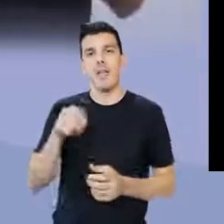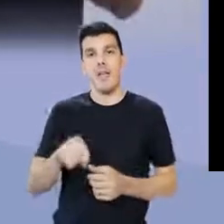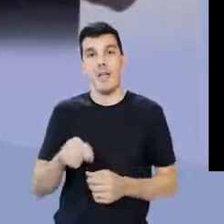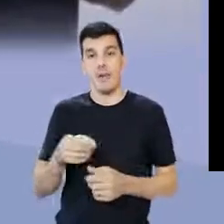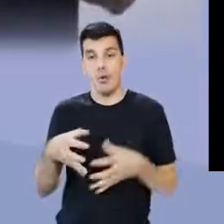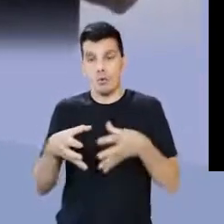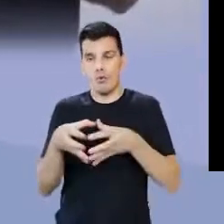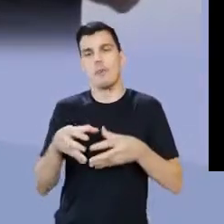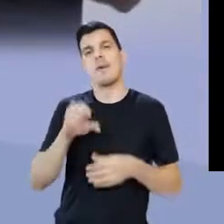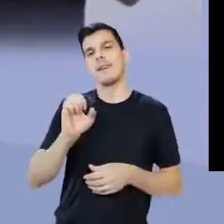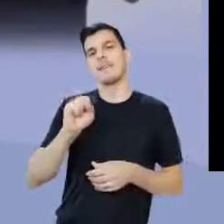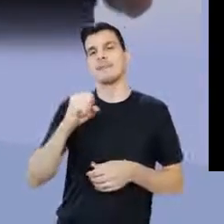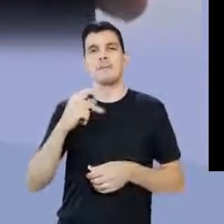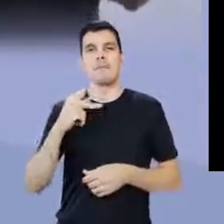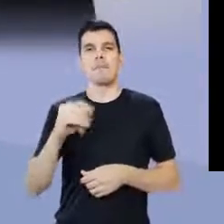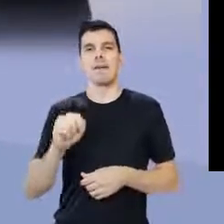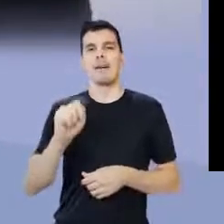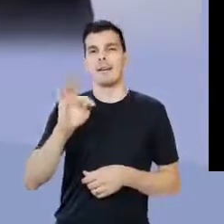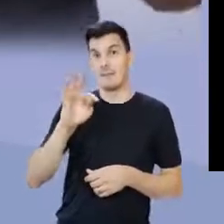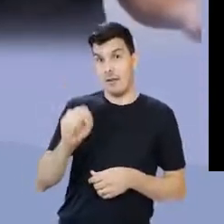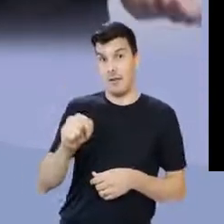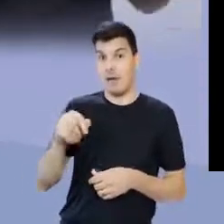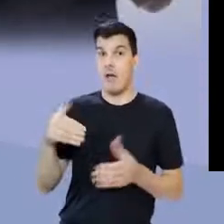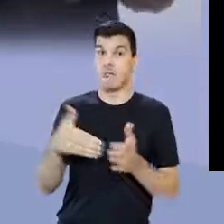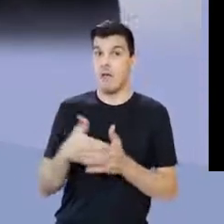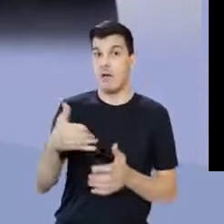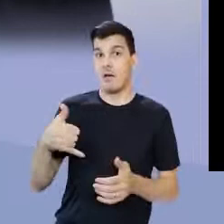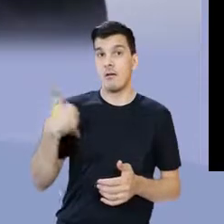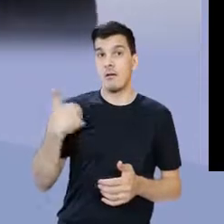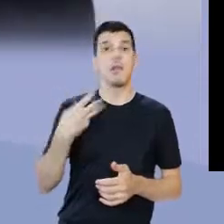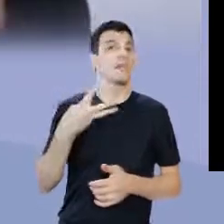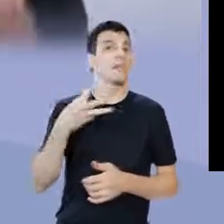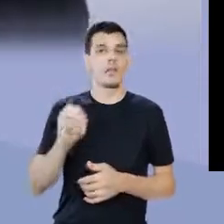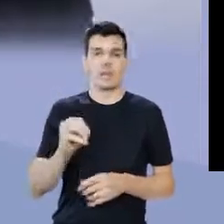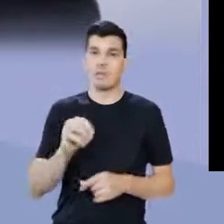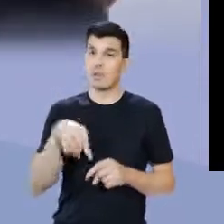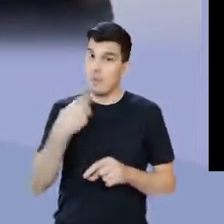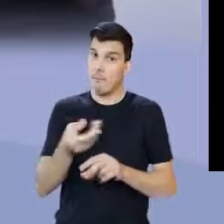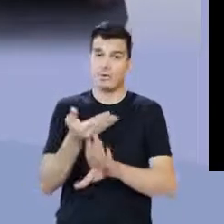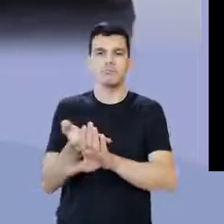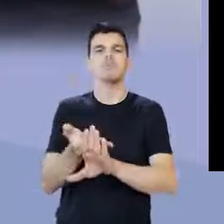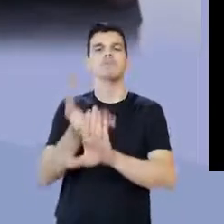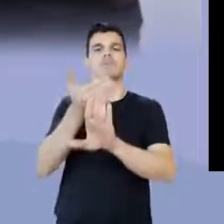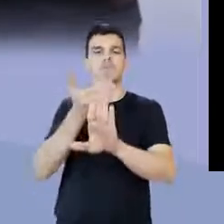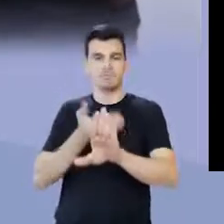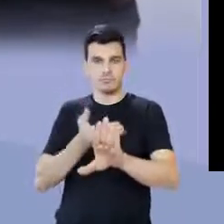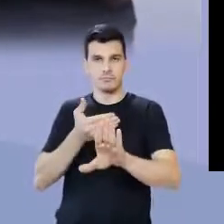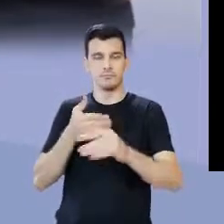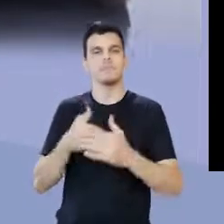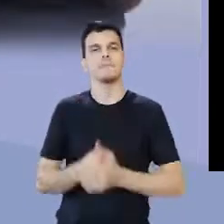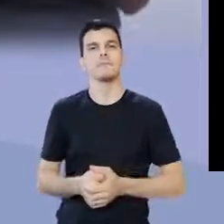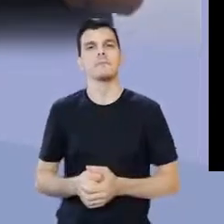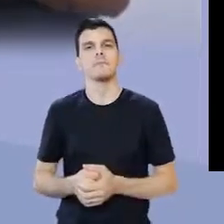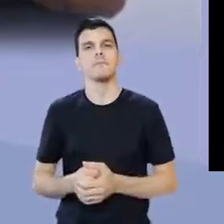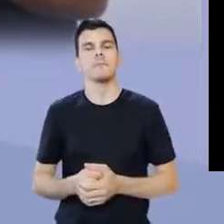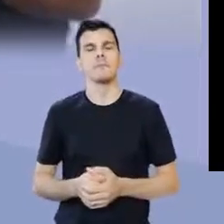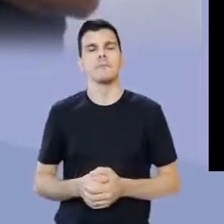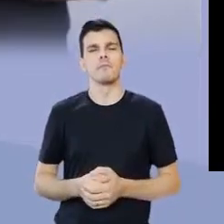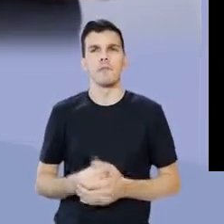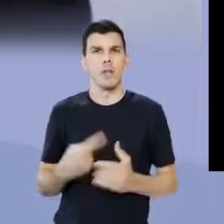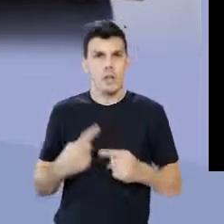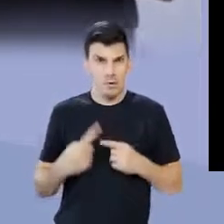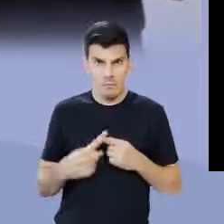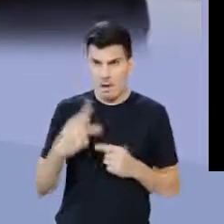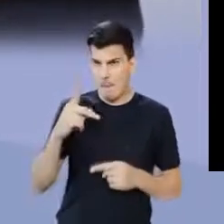do menino espartano. Até os 30 ele guerreia, aos 30 ele faz parte da política. Mas como é a política, professor? Vou te explicar aqui